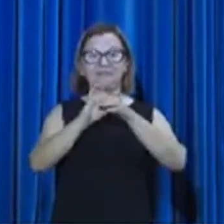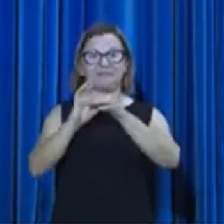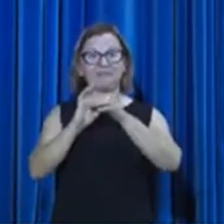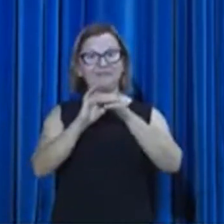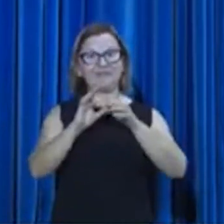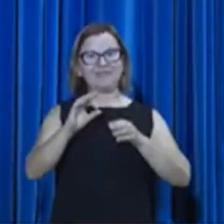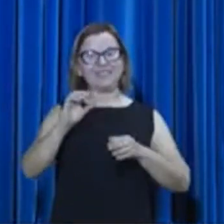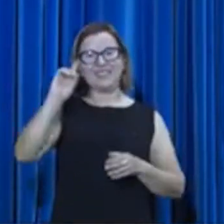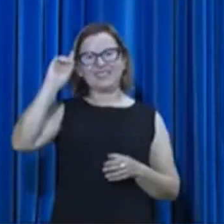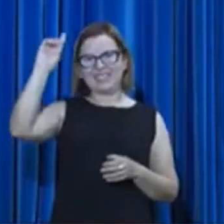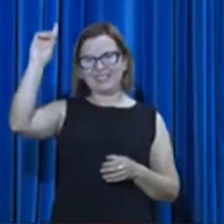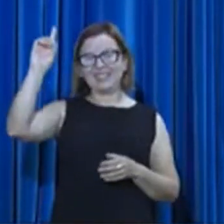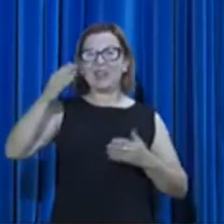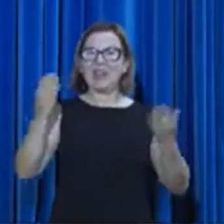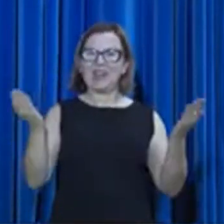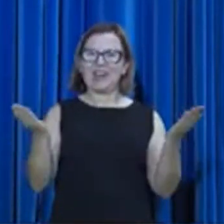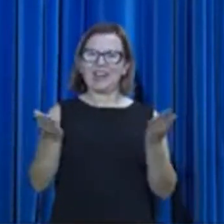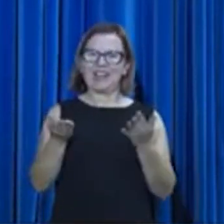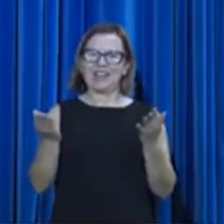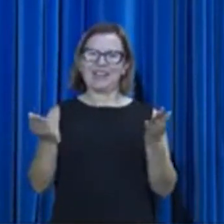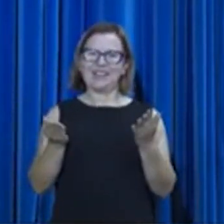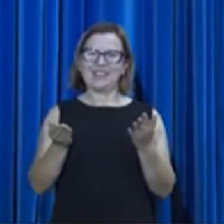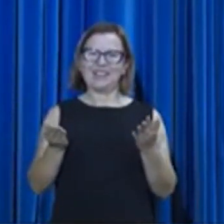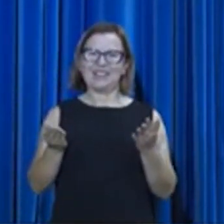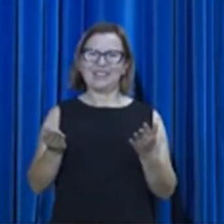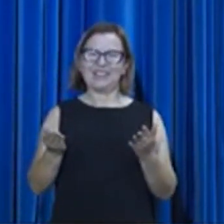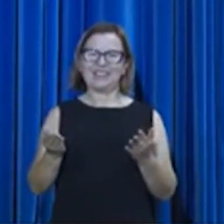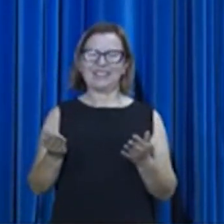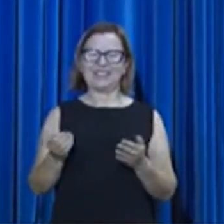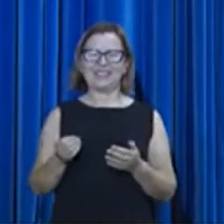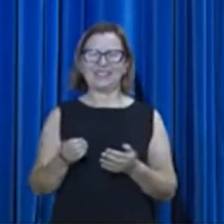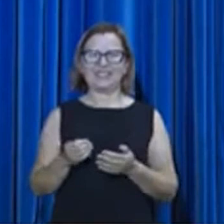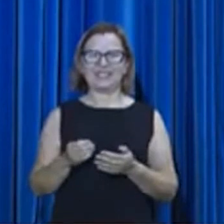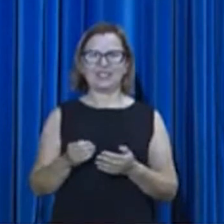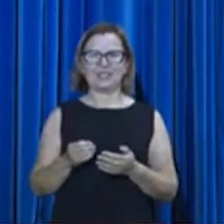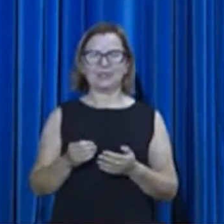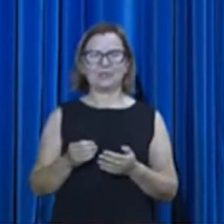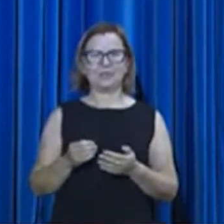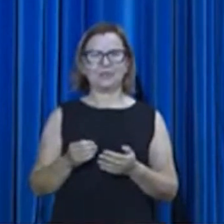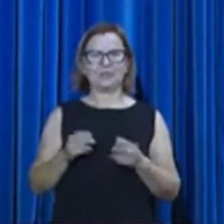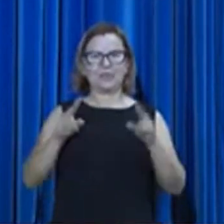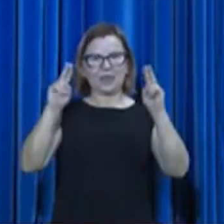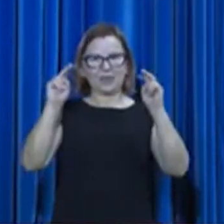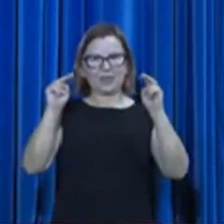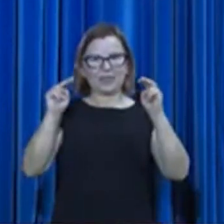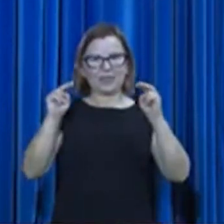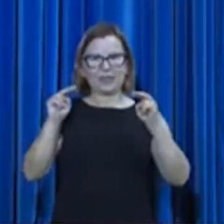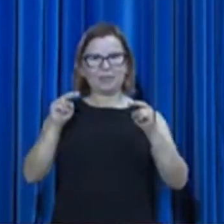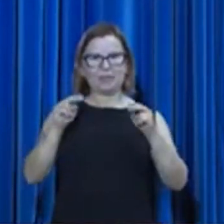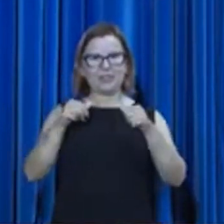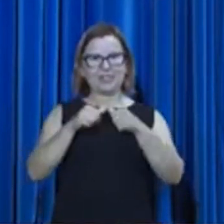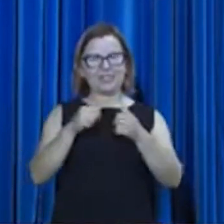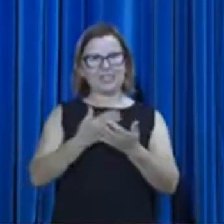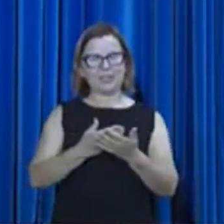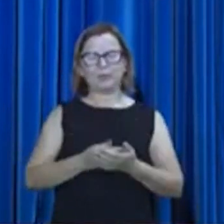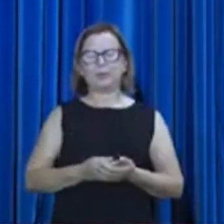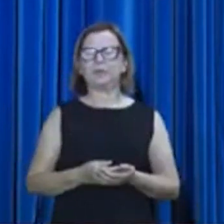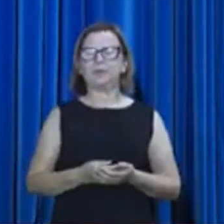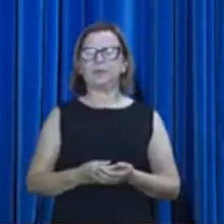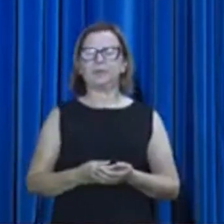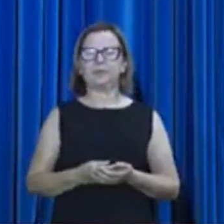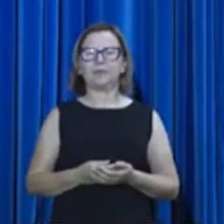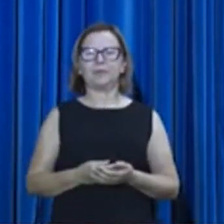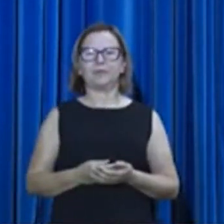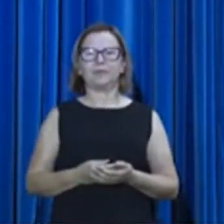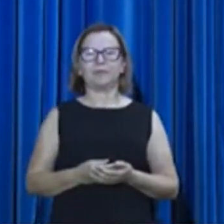Deus hoje é o tema da nossa reflexão bíblica. Um autor de um livro que ainda estou